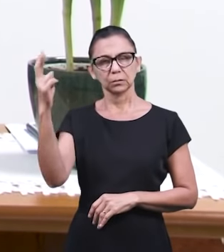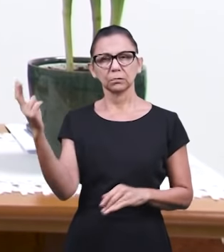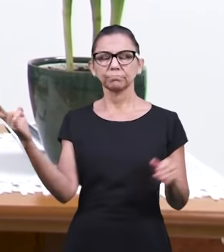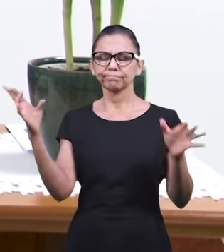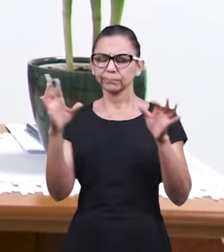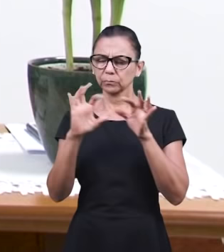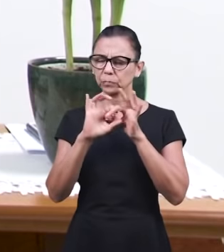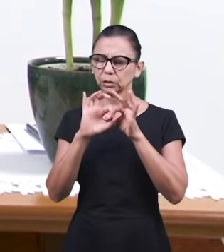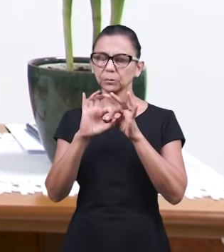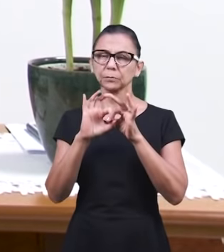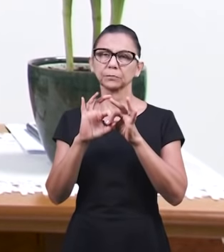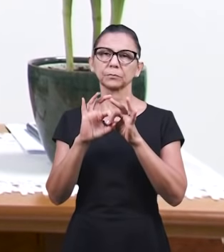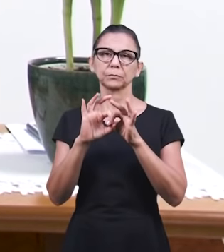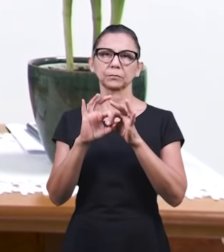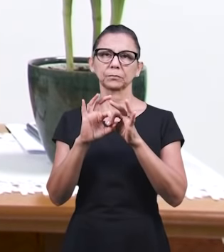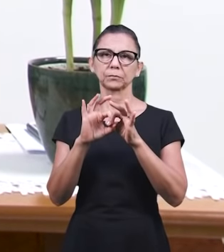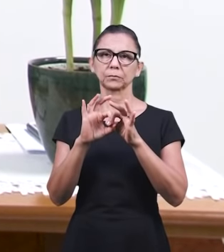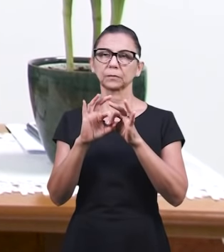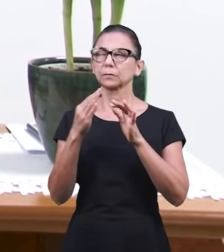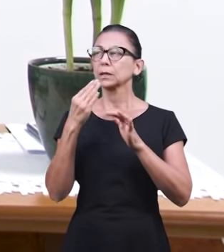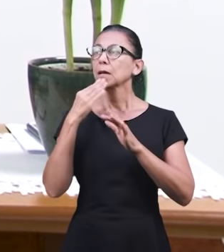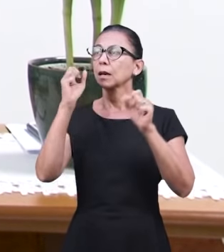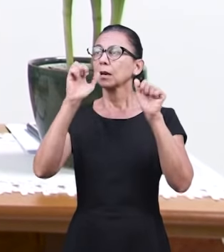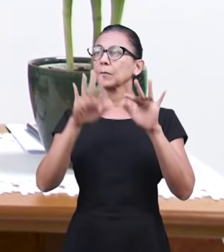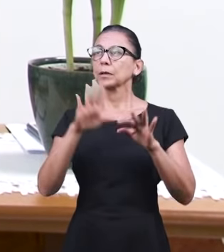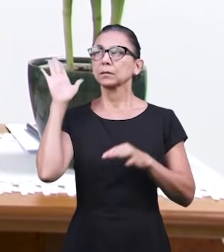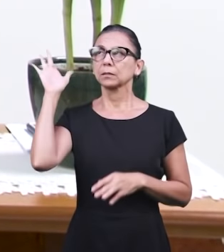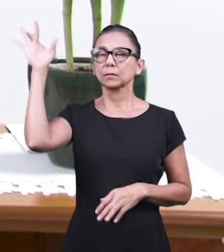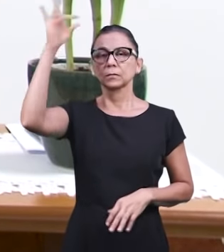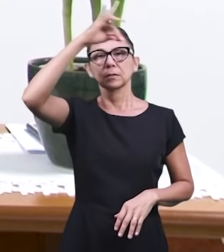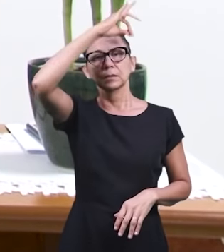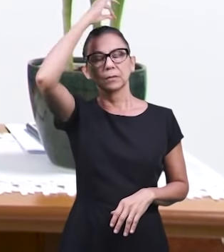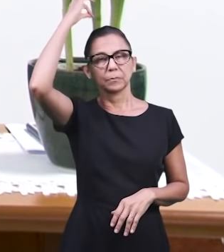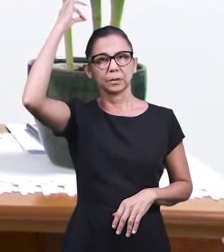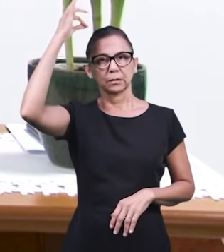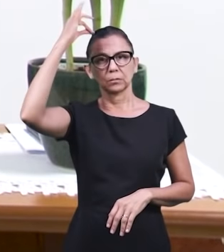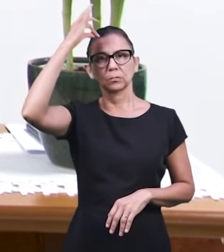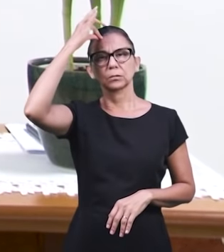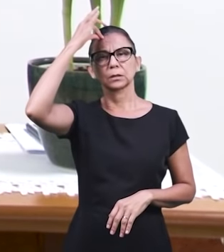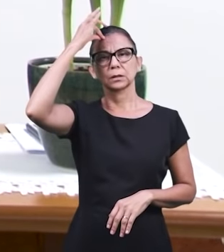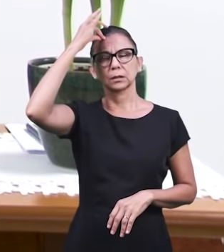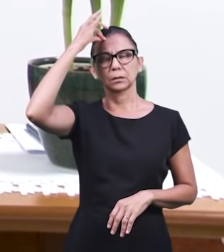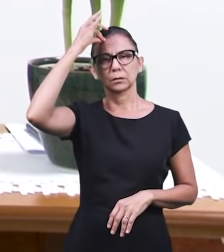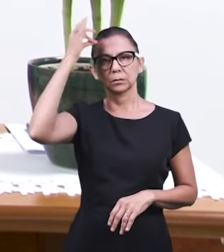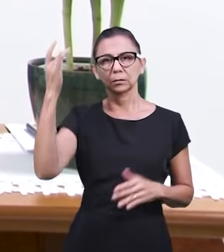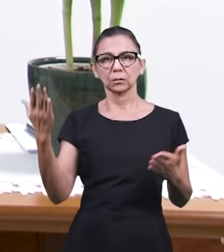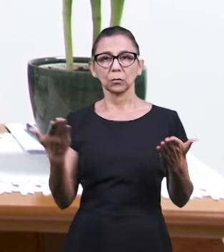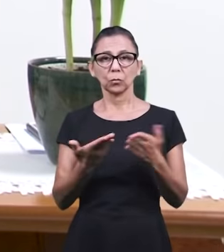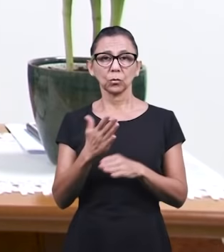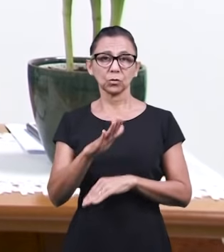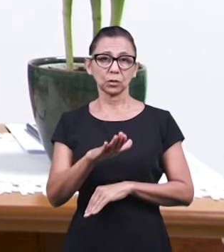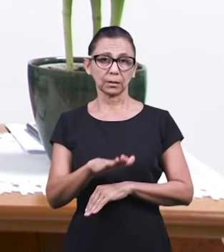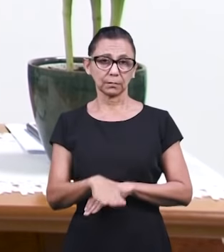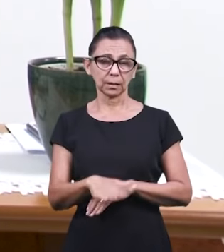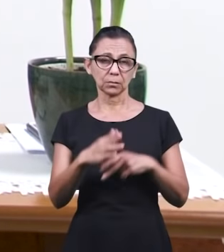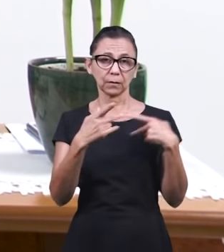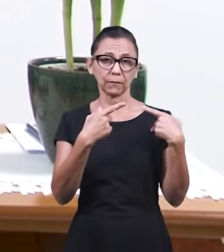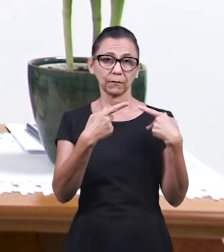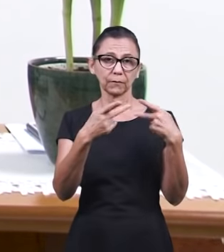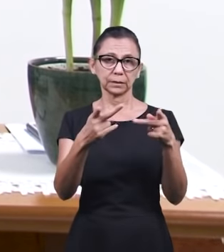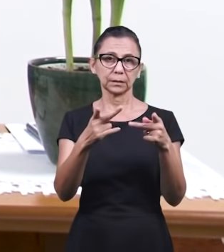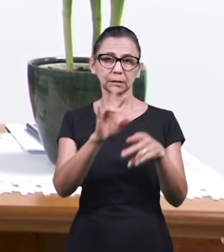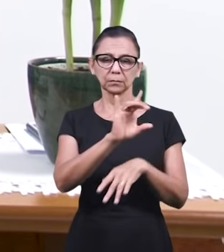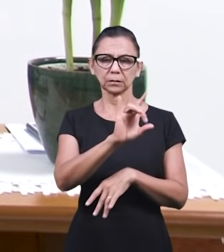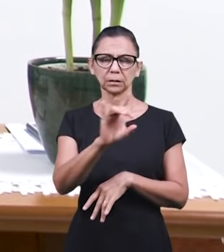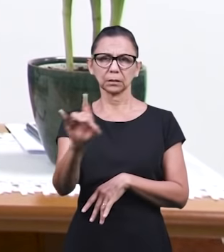vez comunhão renovada contigo, a bênção do teu Espírito Santo e que tu, particularmente nesta tarde, esteja visitando